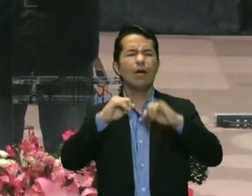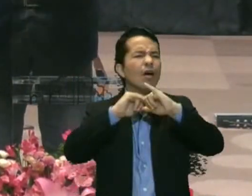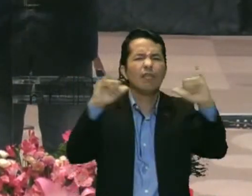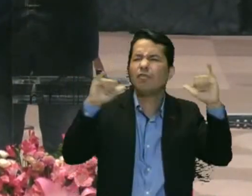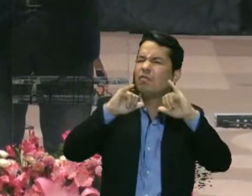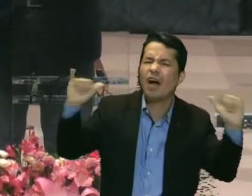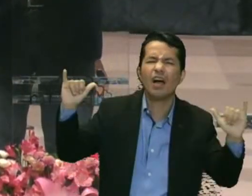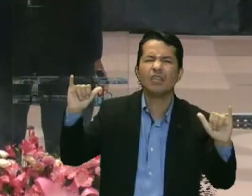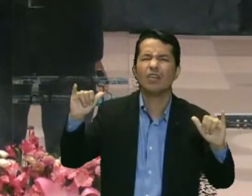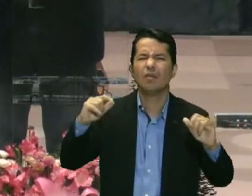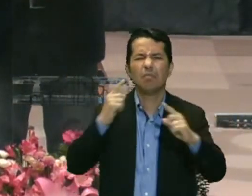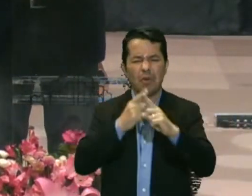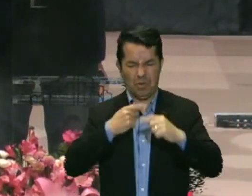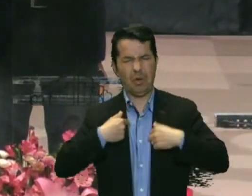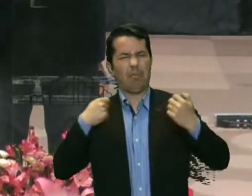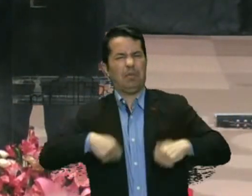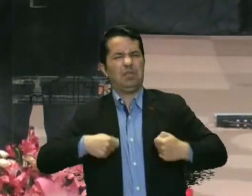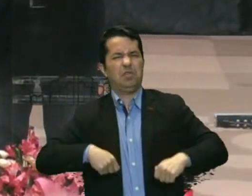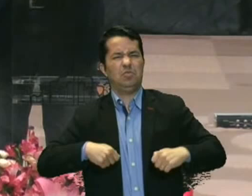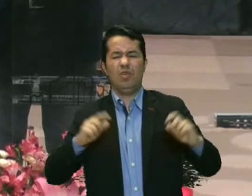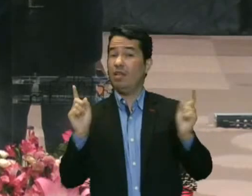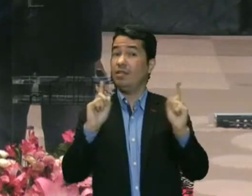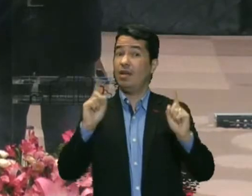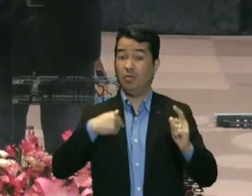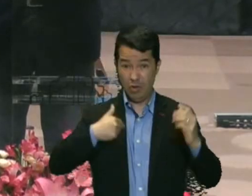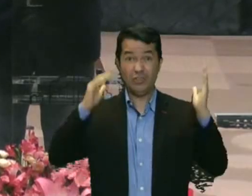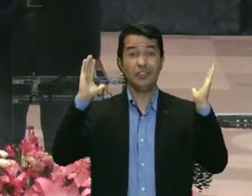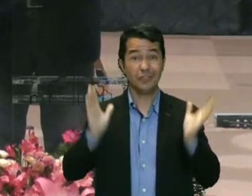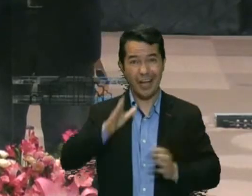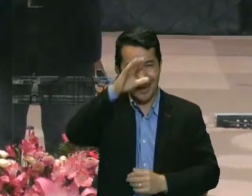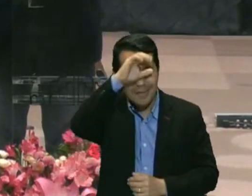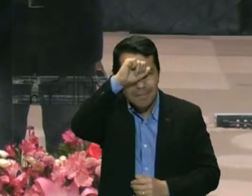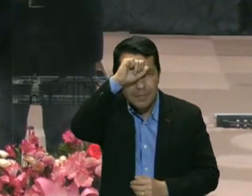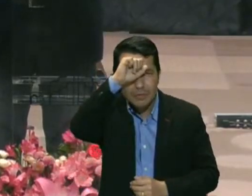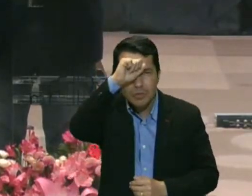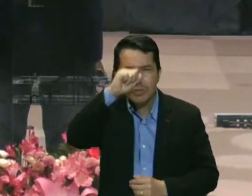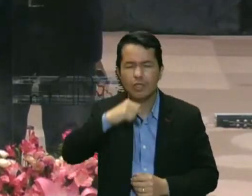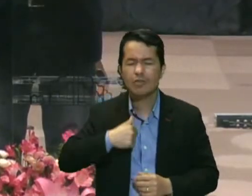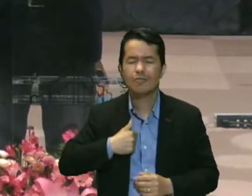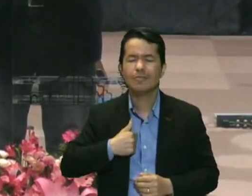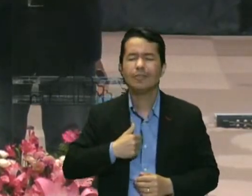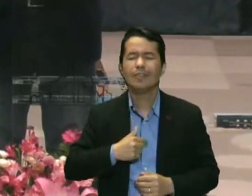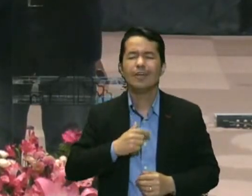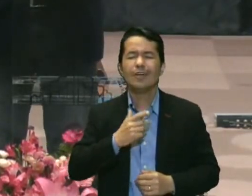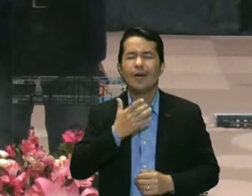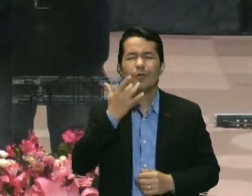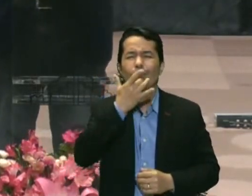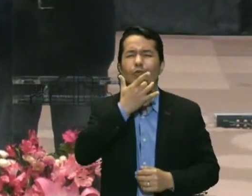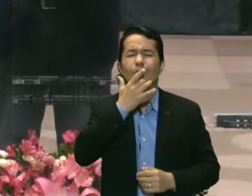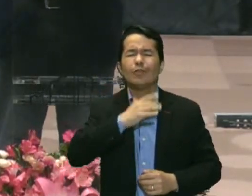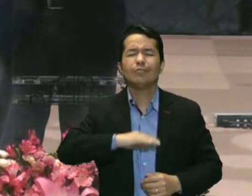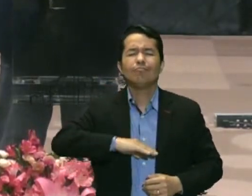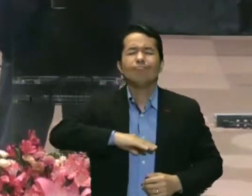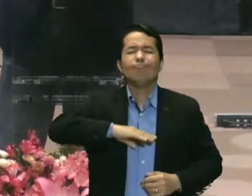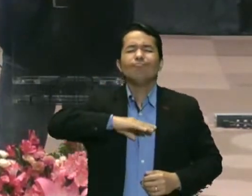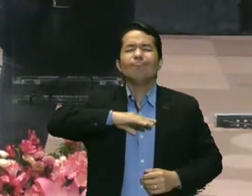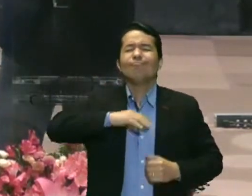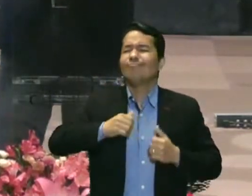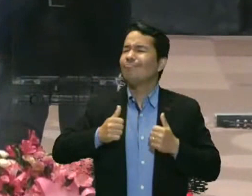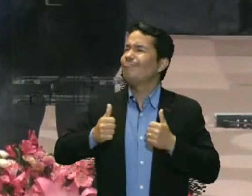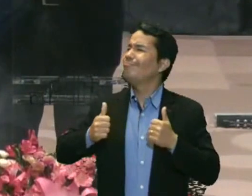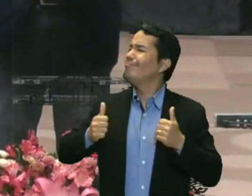já aprendi a estar satisfeito em todas as circunstâncias em que me encontre. Sei